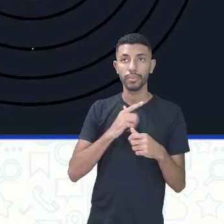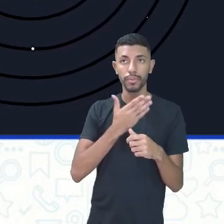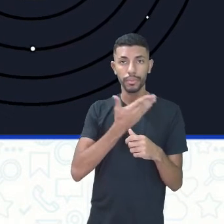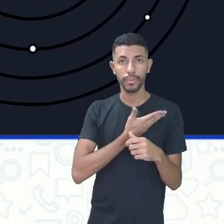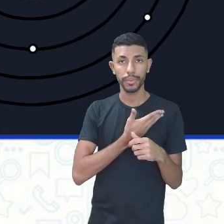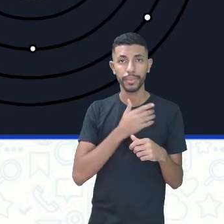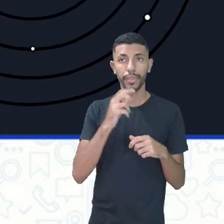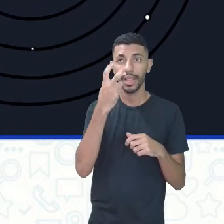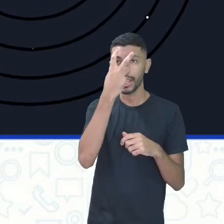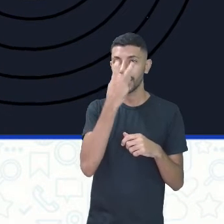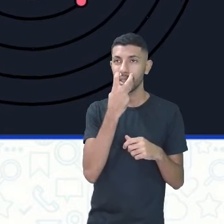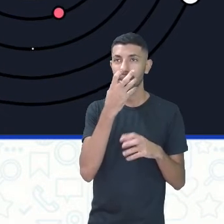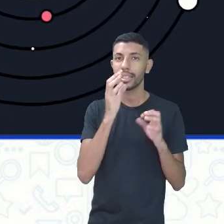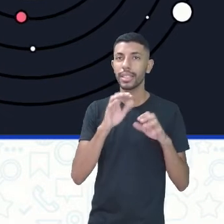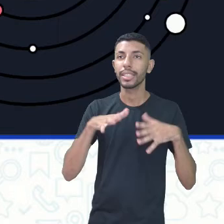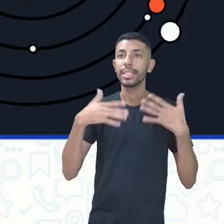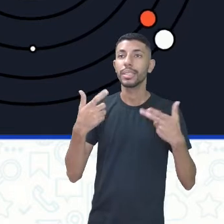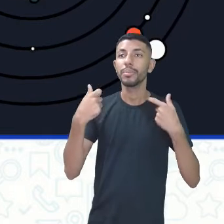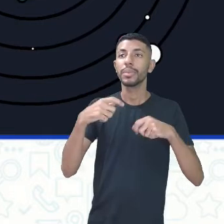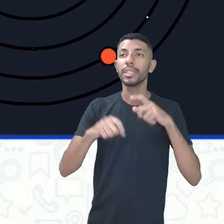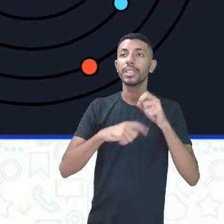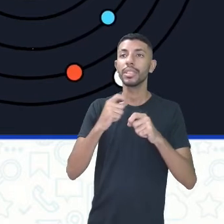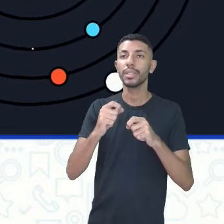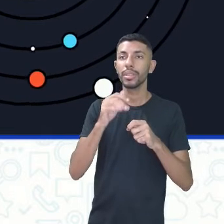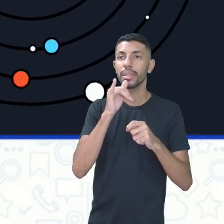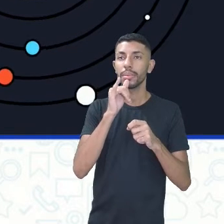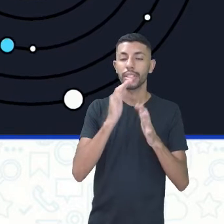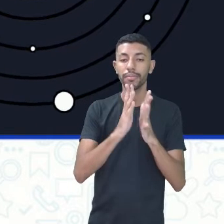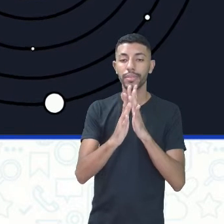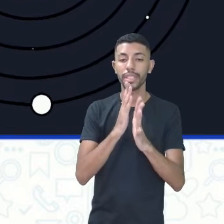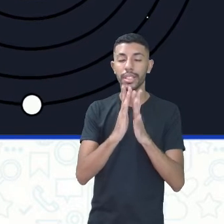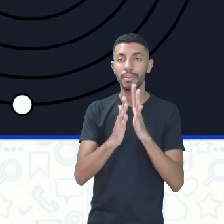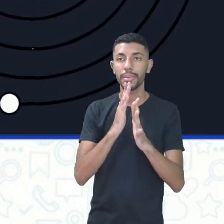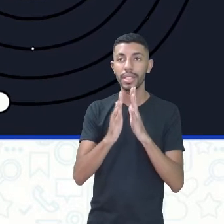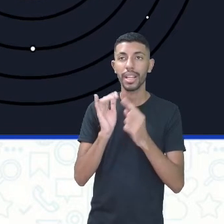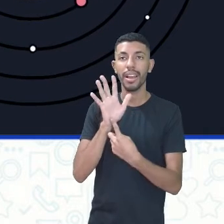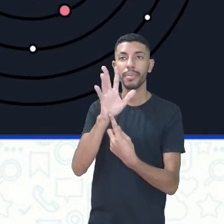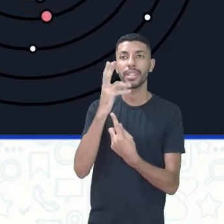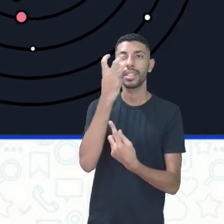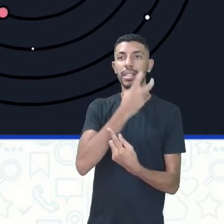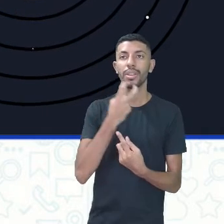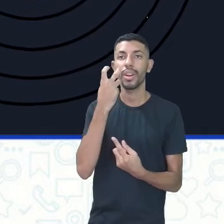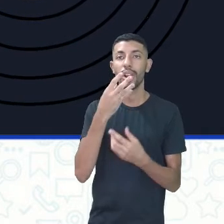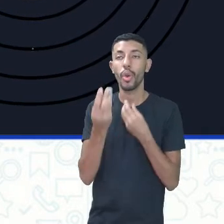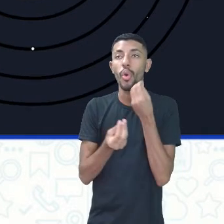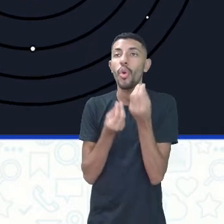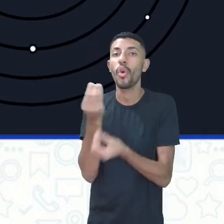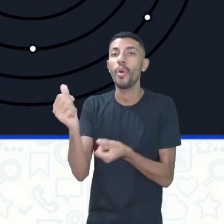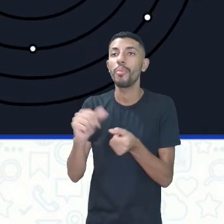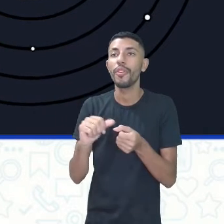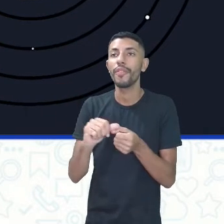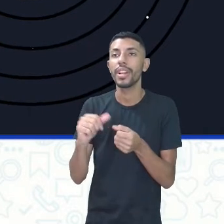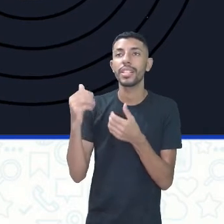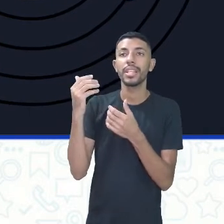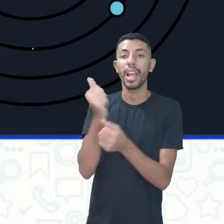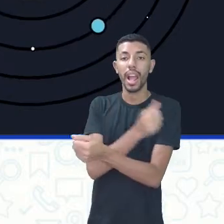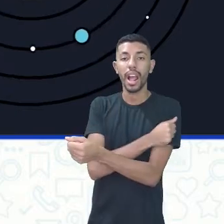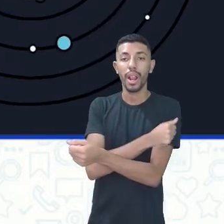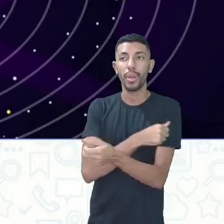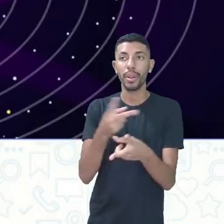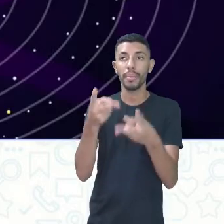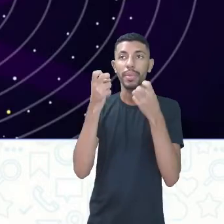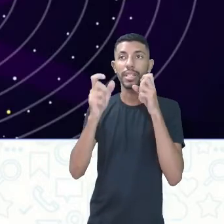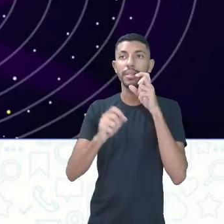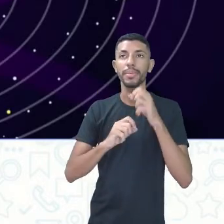na escola que é cega. Então, ele precisa dinamizar a apresentação oral dele. Como é que ele vai fazer essa aluna